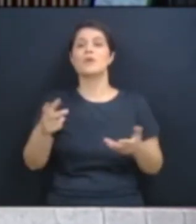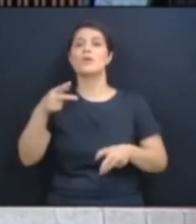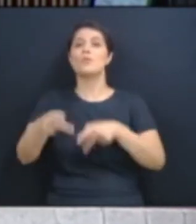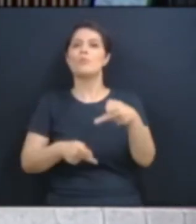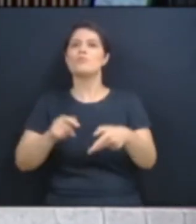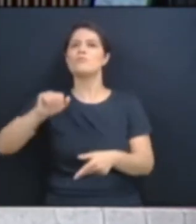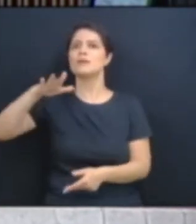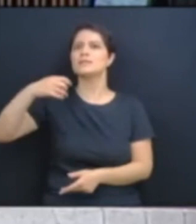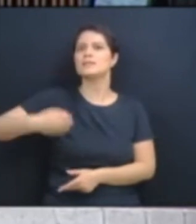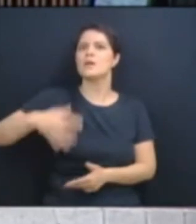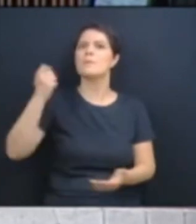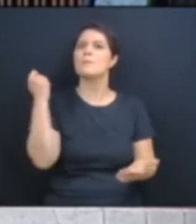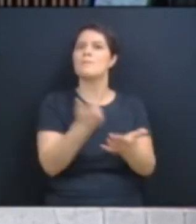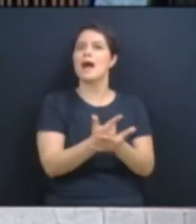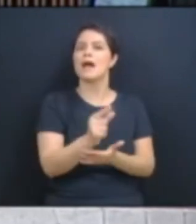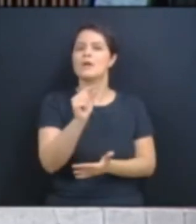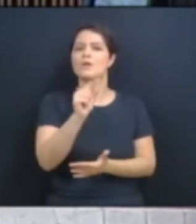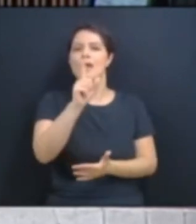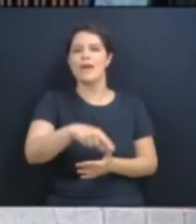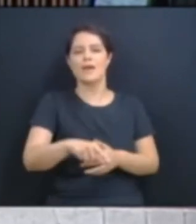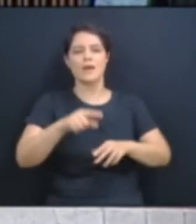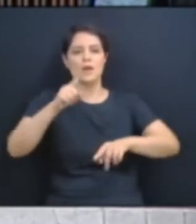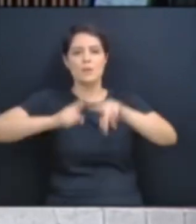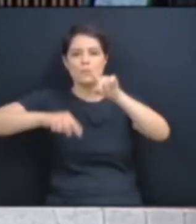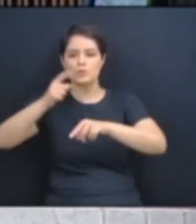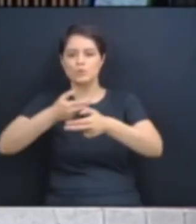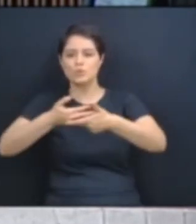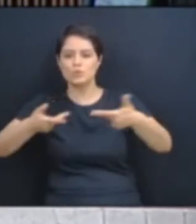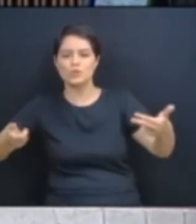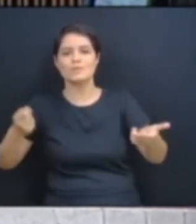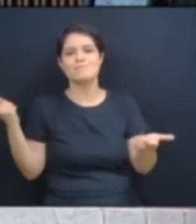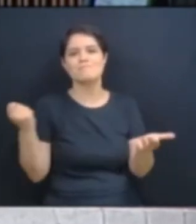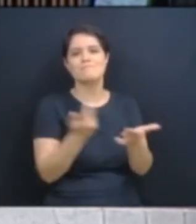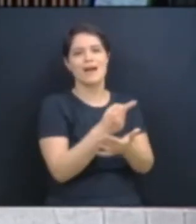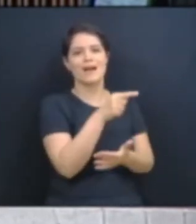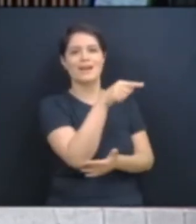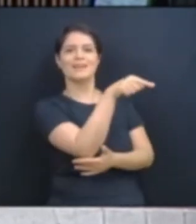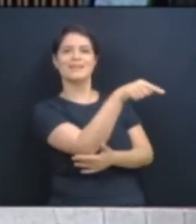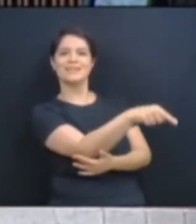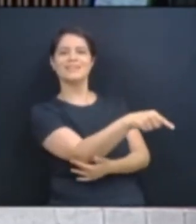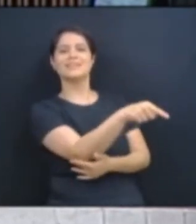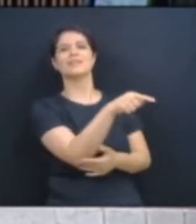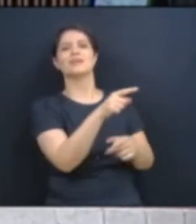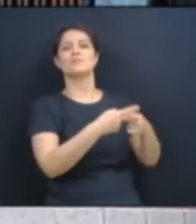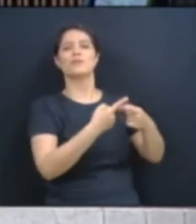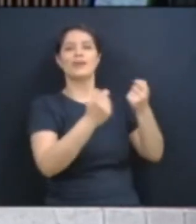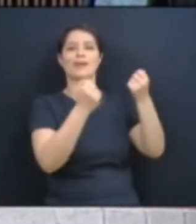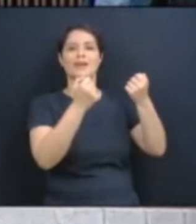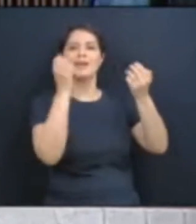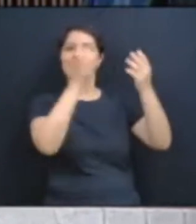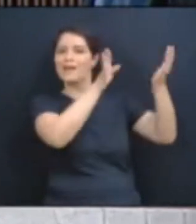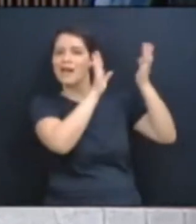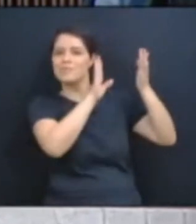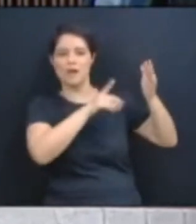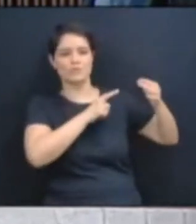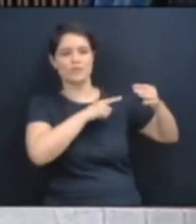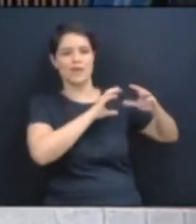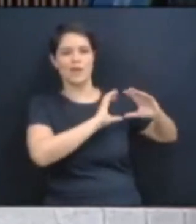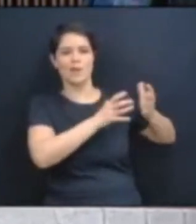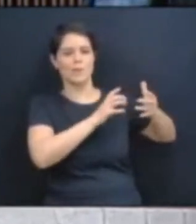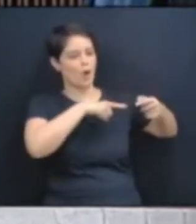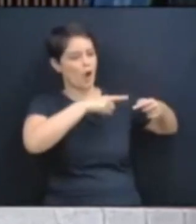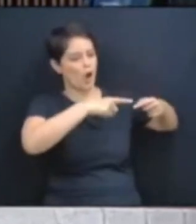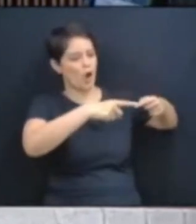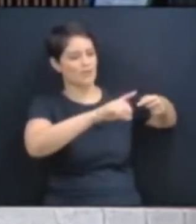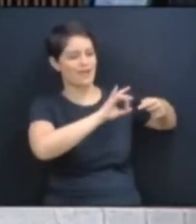de verdade? Paga o eixo comercial. Todo mundo paga pedágio, não é só quem usa o veículo e passa pela rodovia. Normalmente os